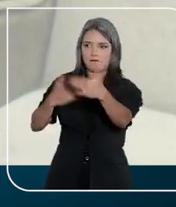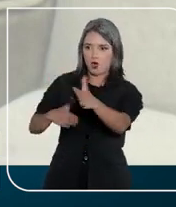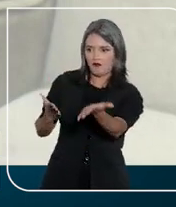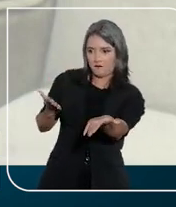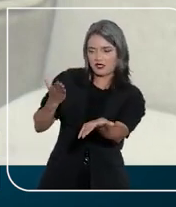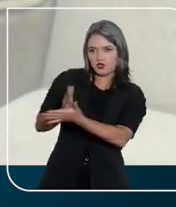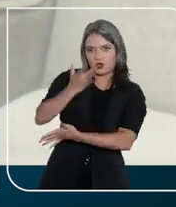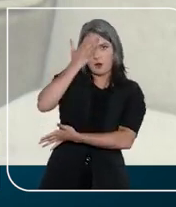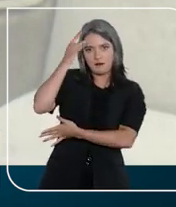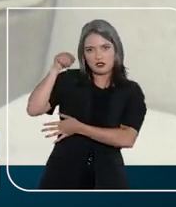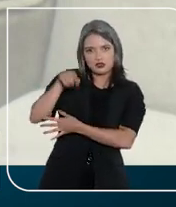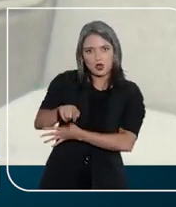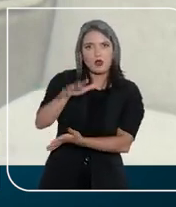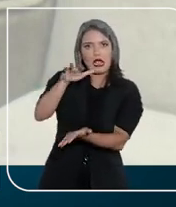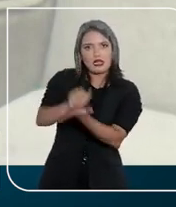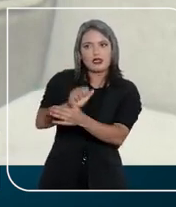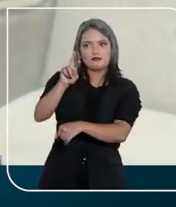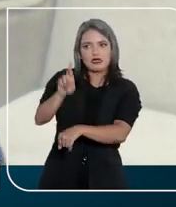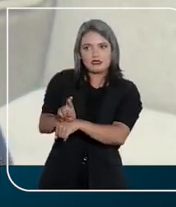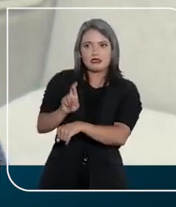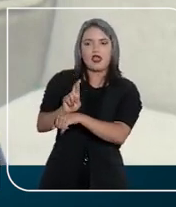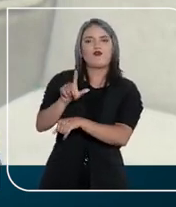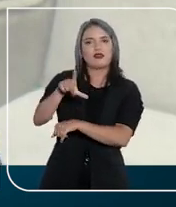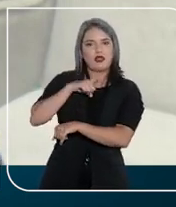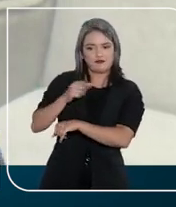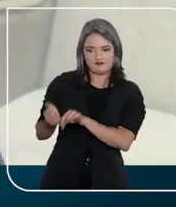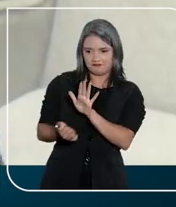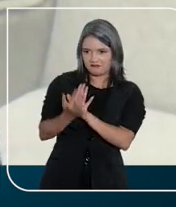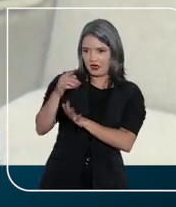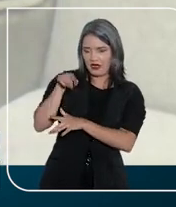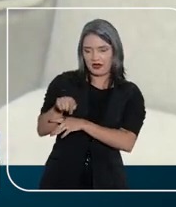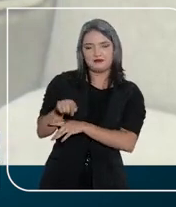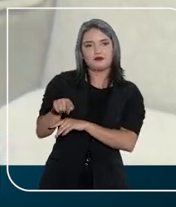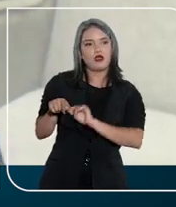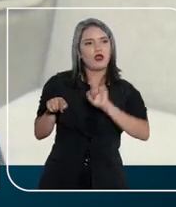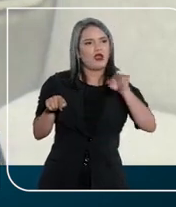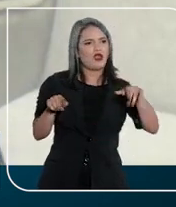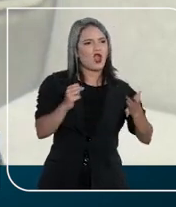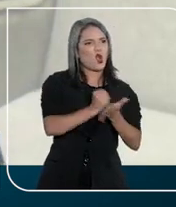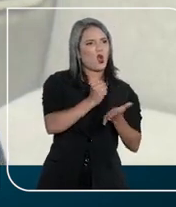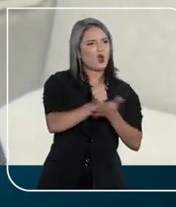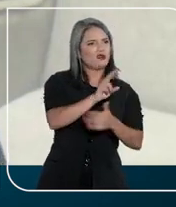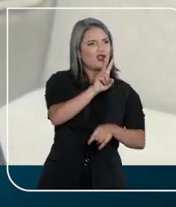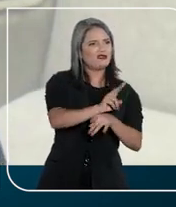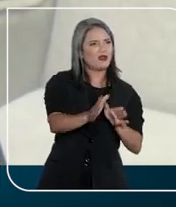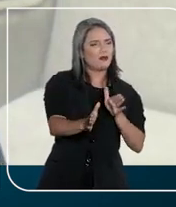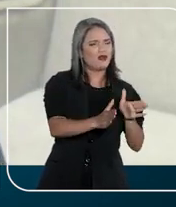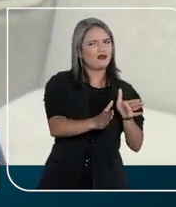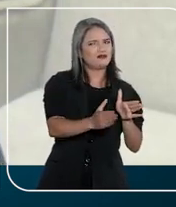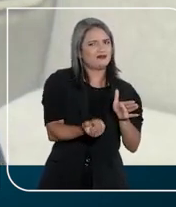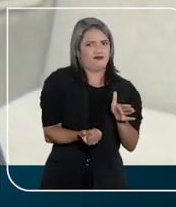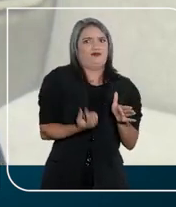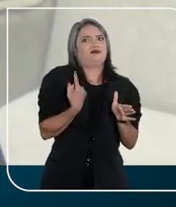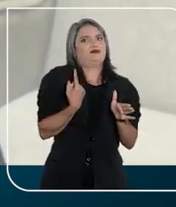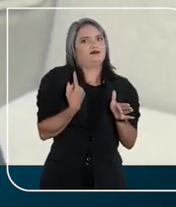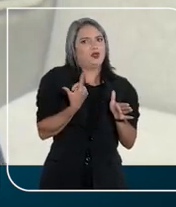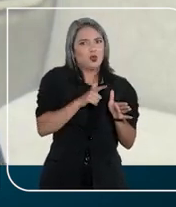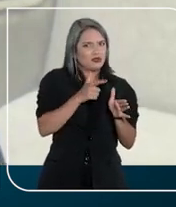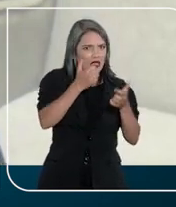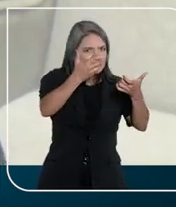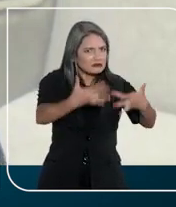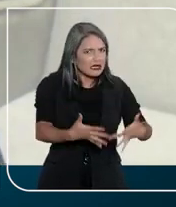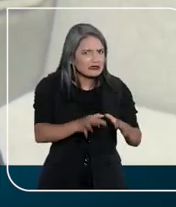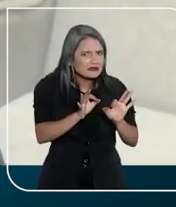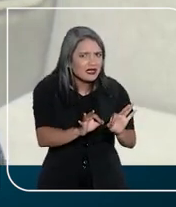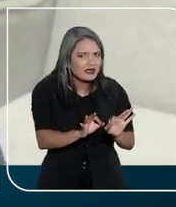serem convocados, e você acaba realizando uma contratação temporária sem nenhuma justificativa plausível. E aí sim, nesse caso, haveria